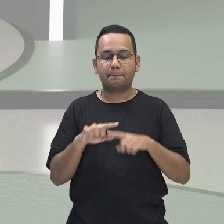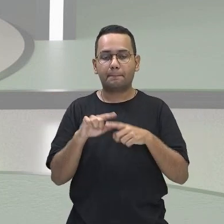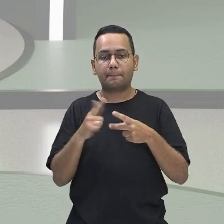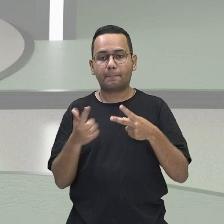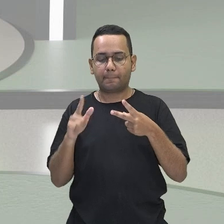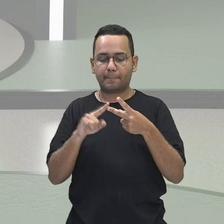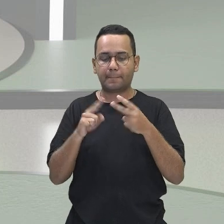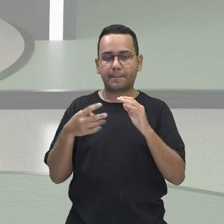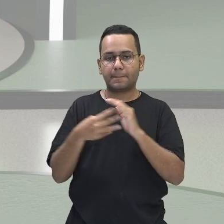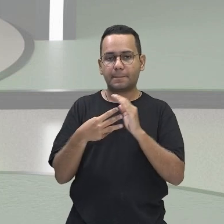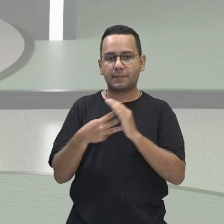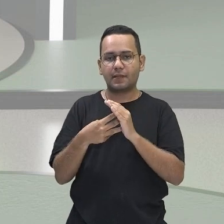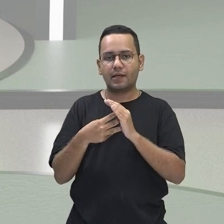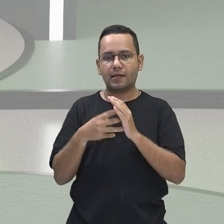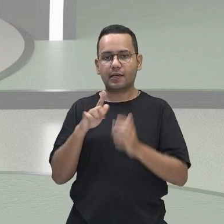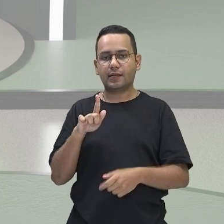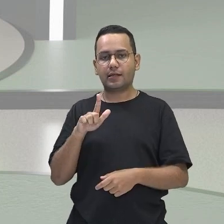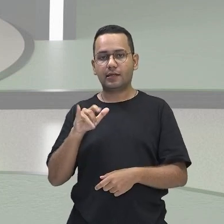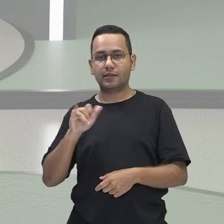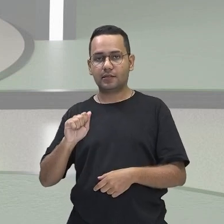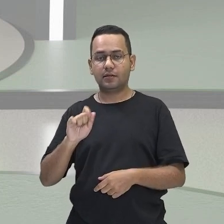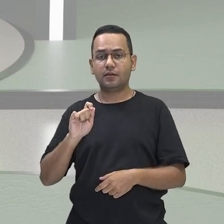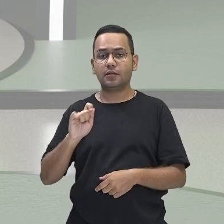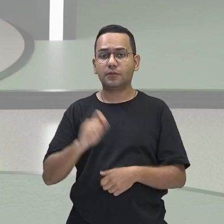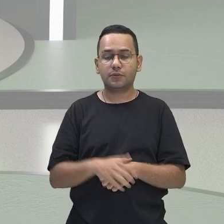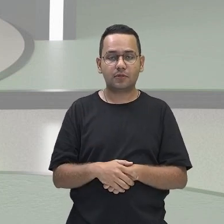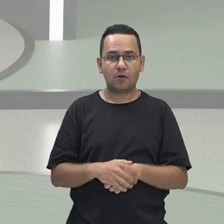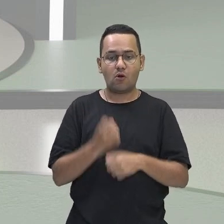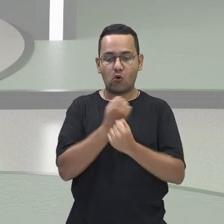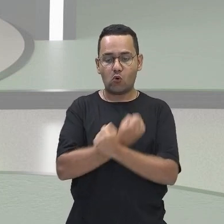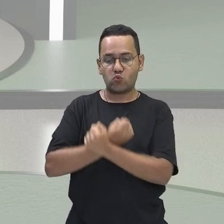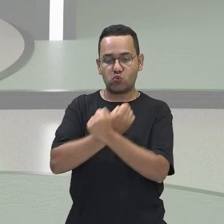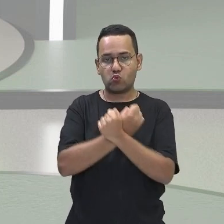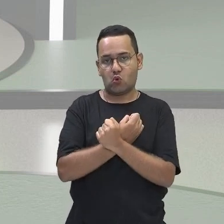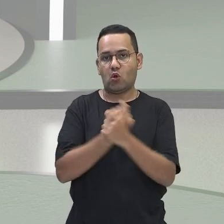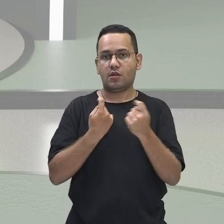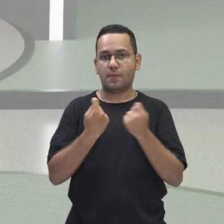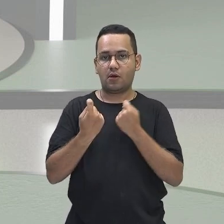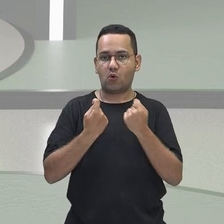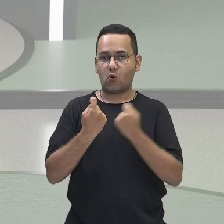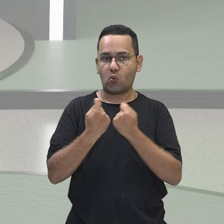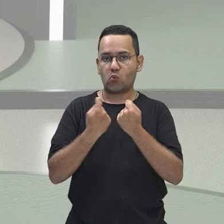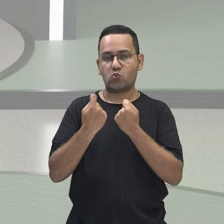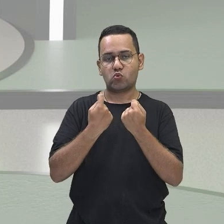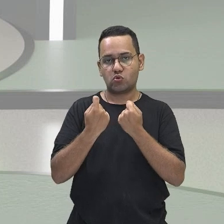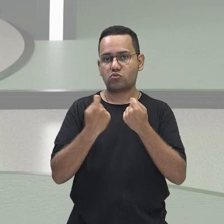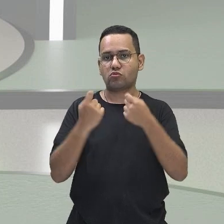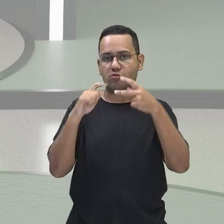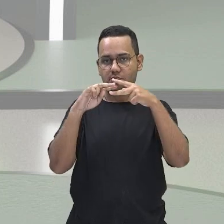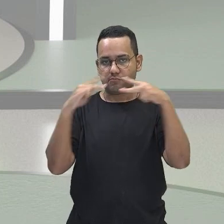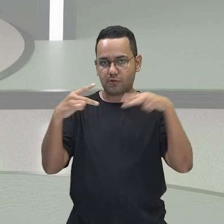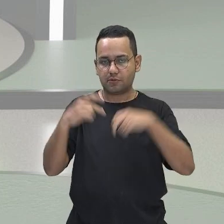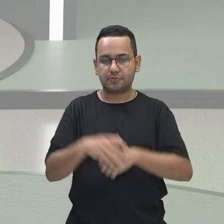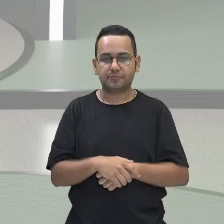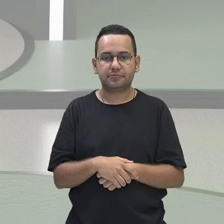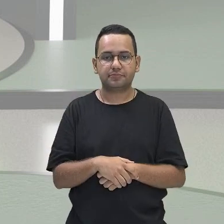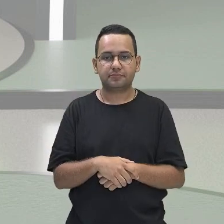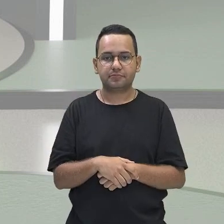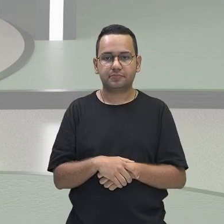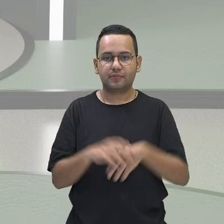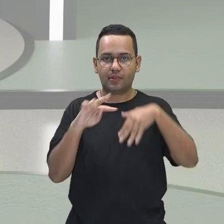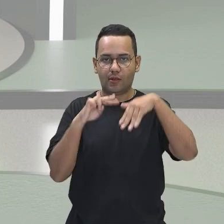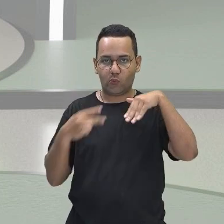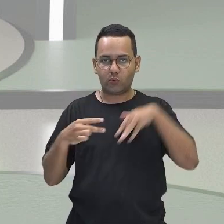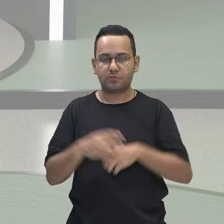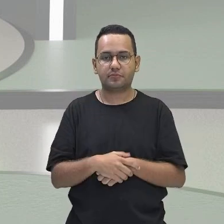vão dar o quê? Sustentação e proteção para esses neurônios. Então, nos gânglios, nós vamos ter